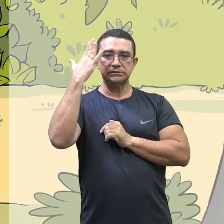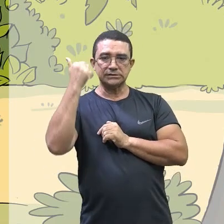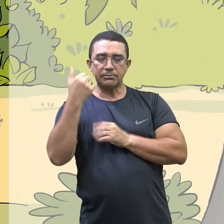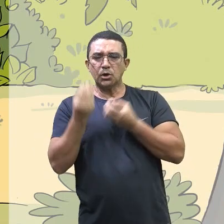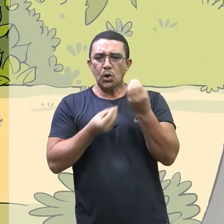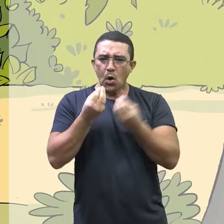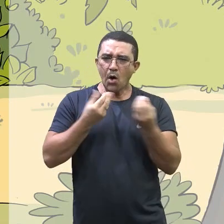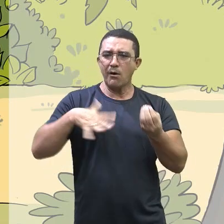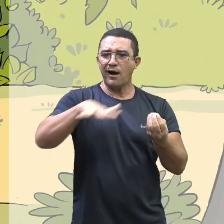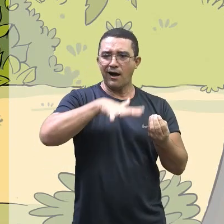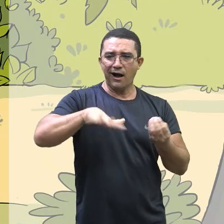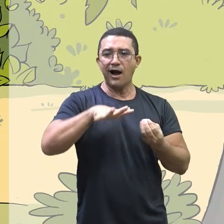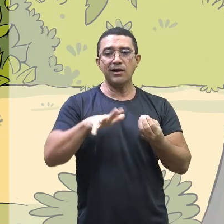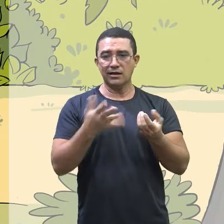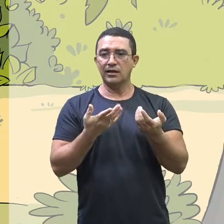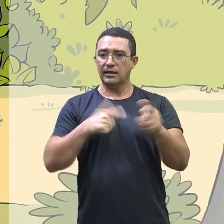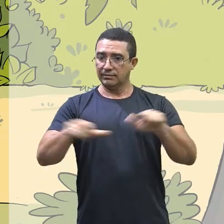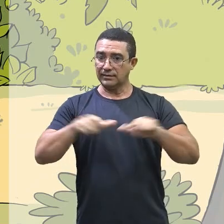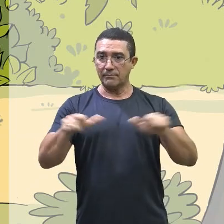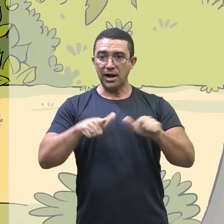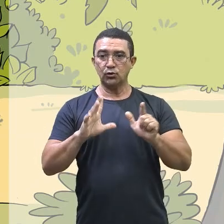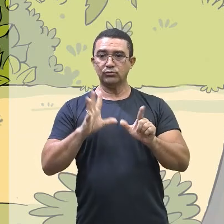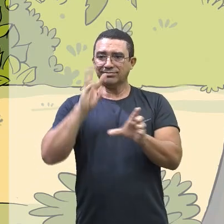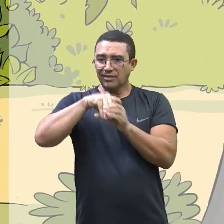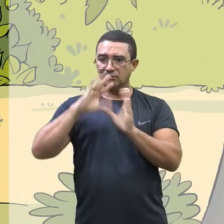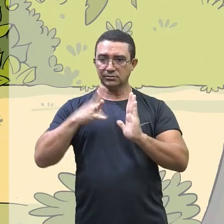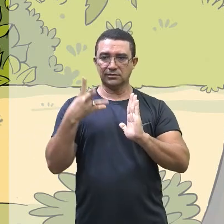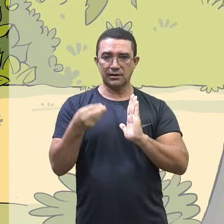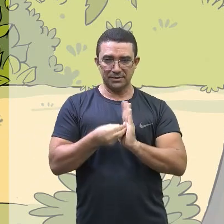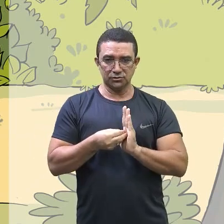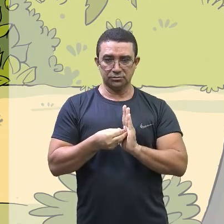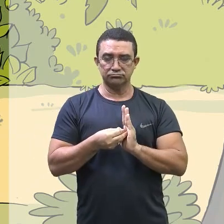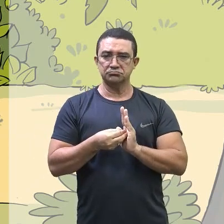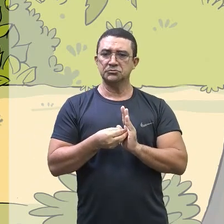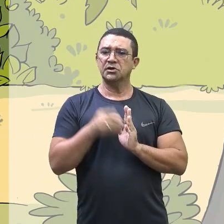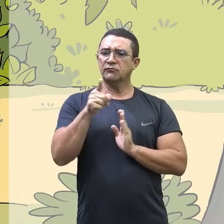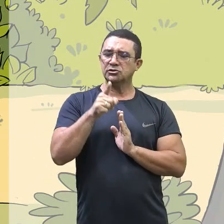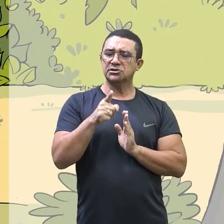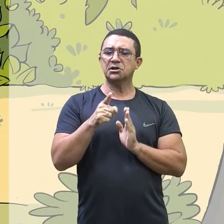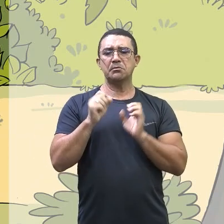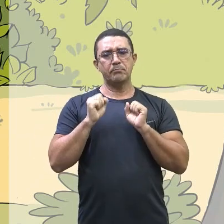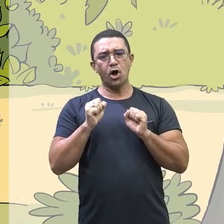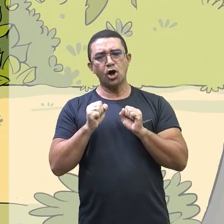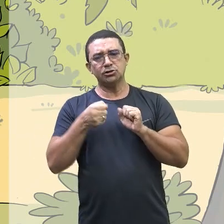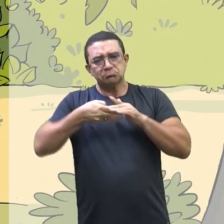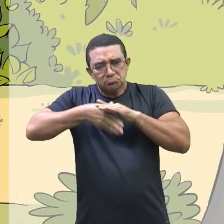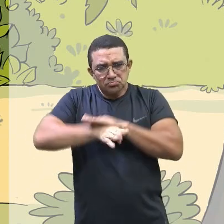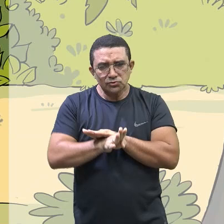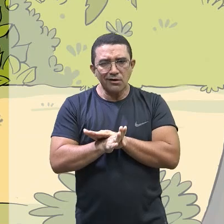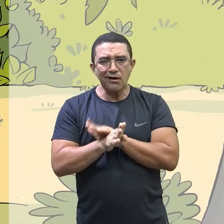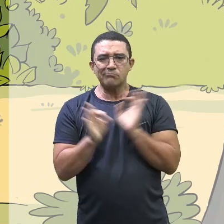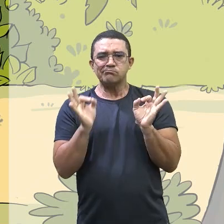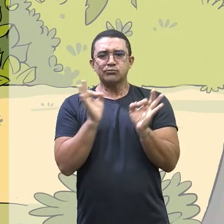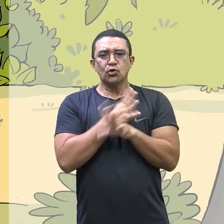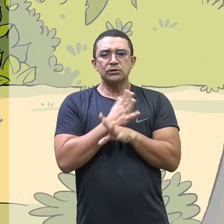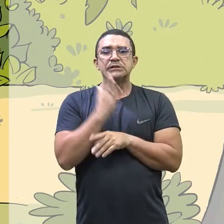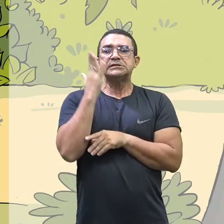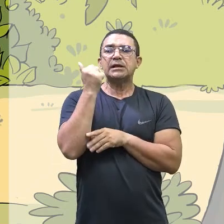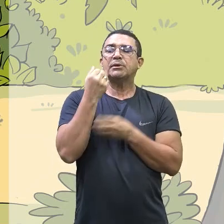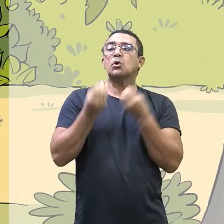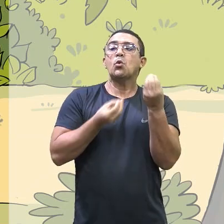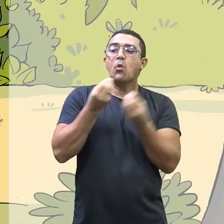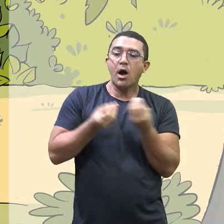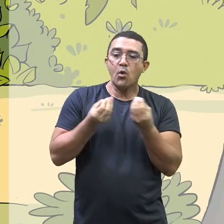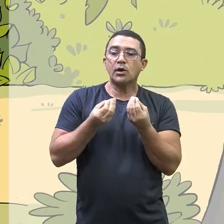mercado de trabalho na Amazônia Legal, para que você possa se preparar, para que você possa conhecer aí quais são as carências do